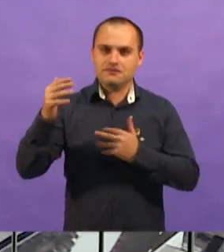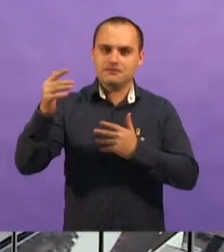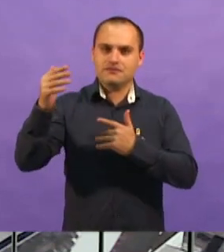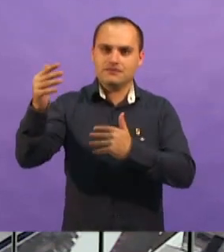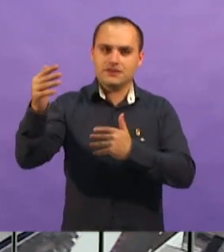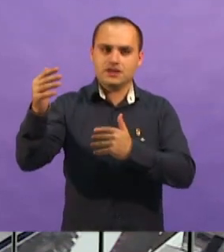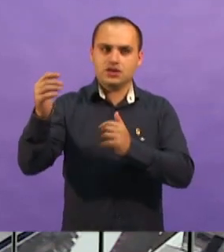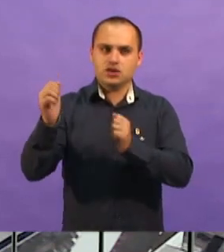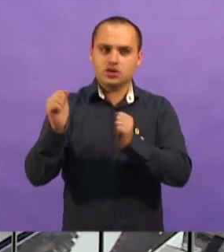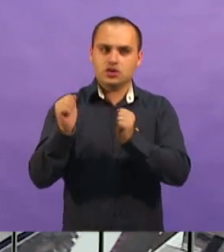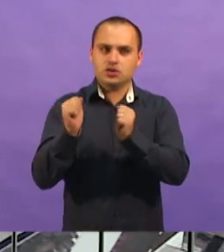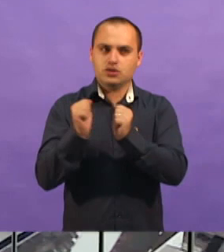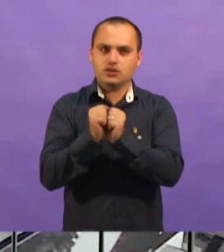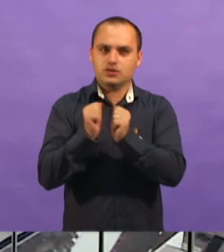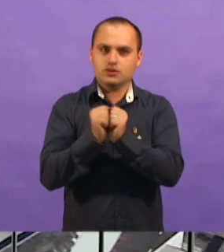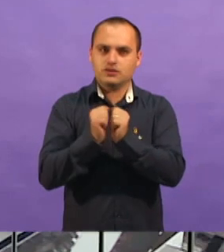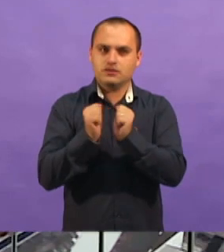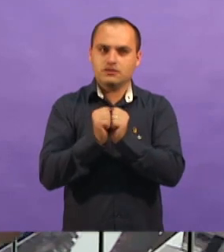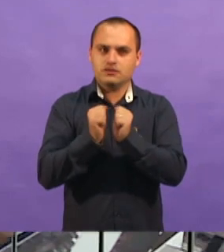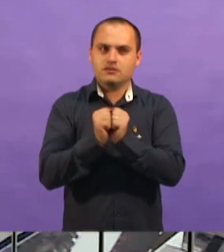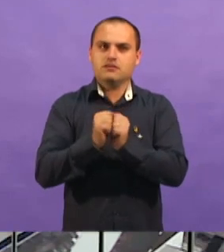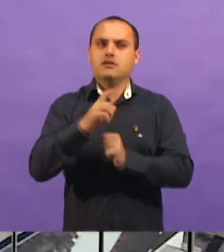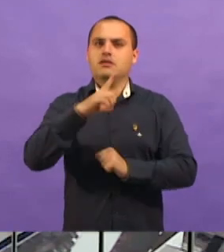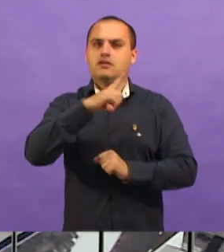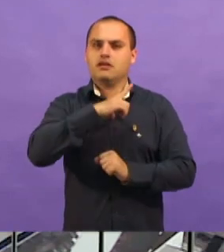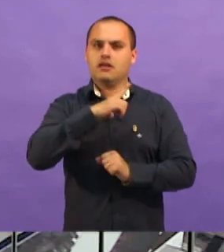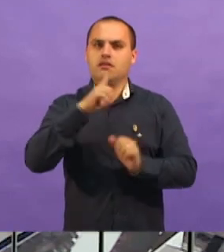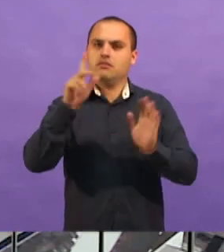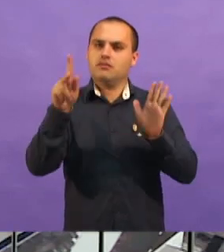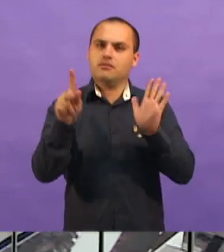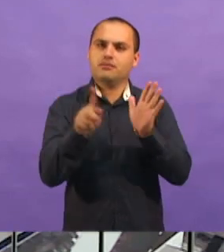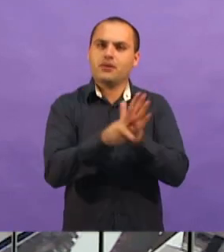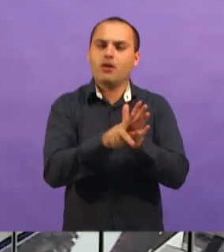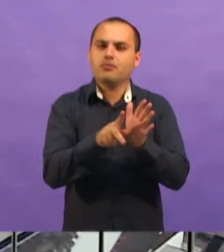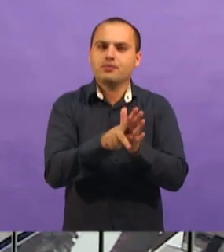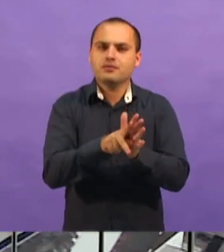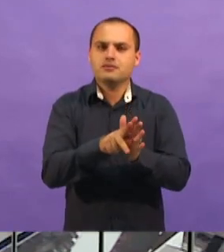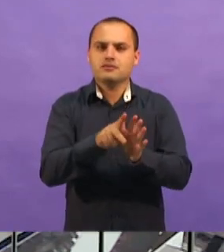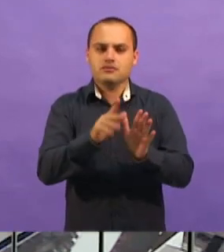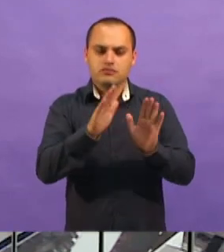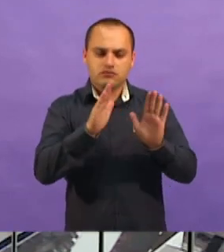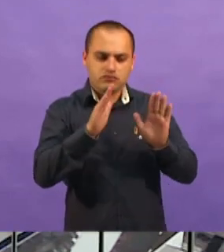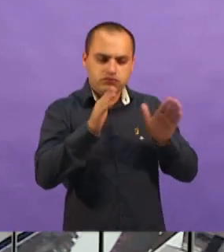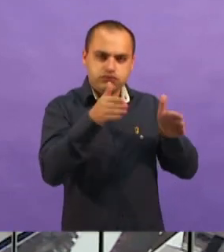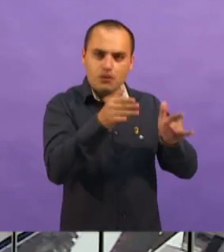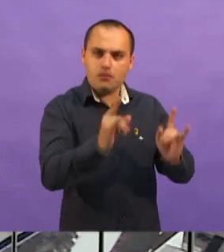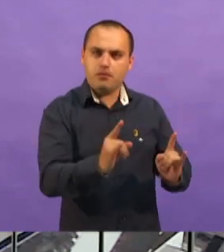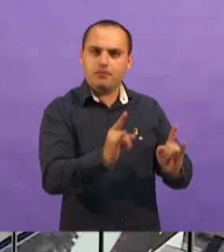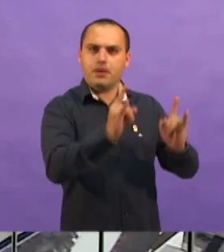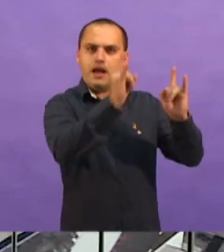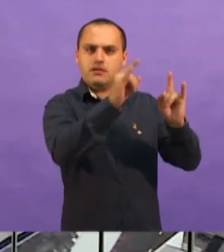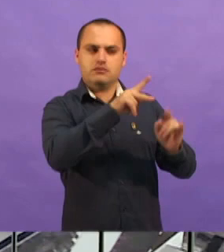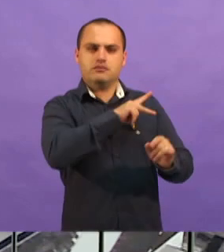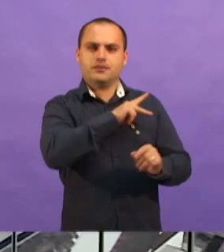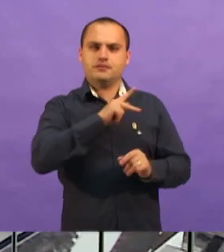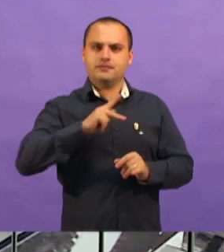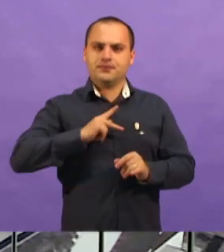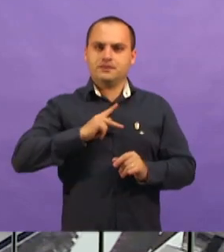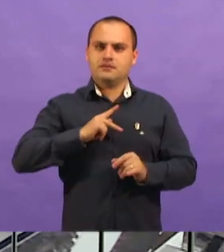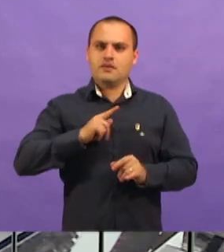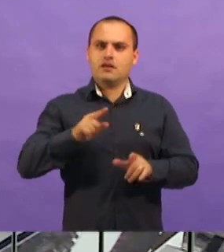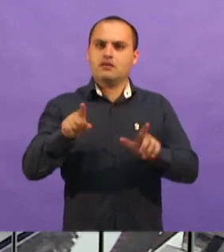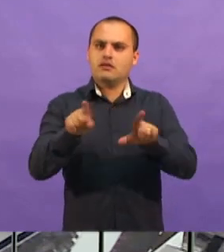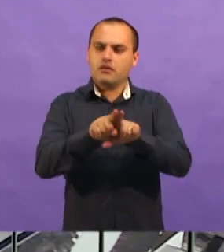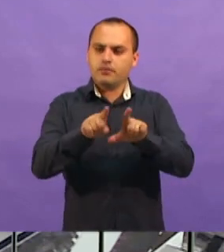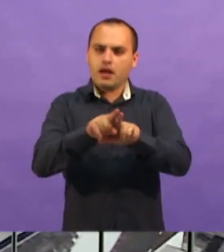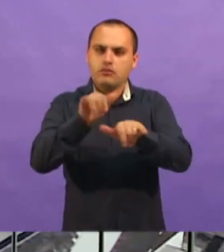alguns aspectos, como os bens imóveis tombados, né? E publicações de relevância para